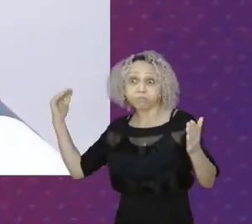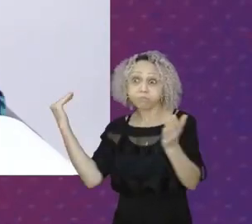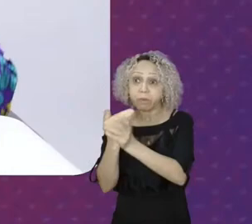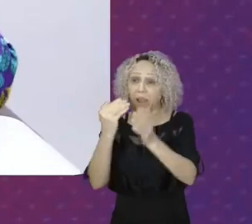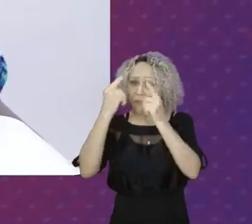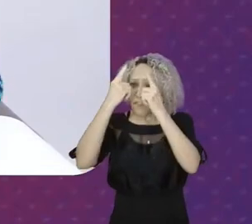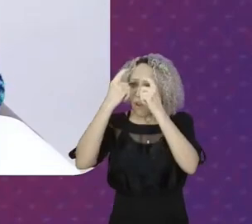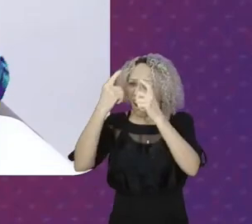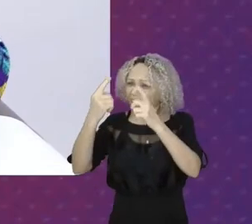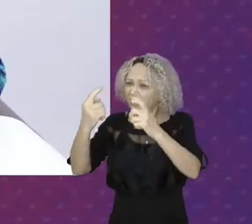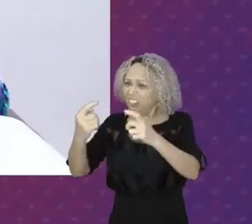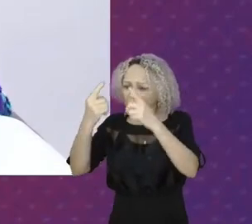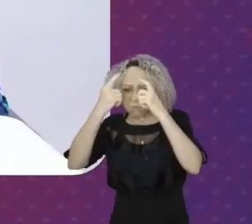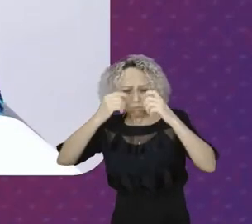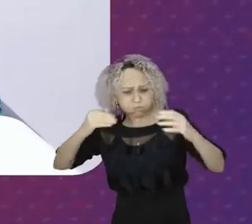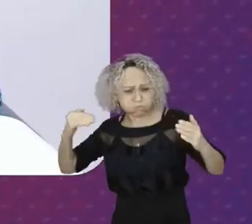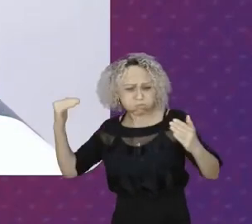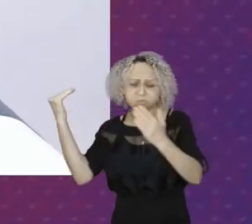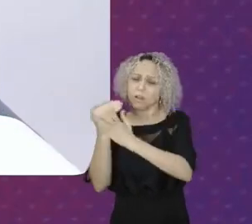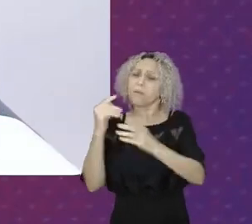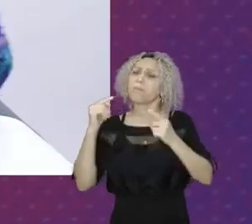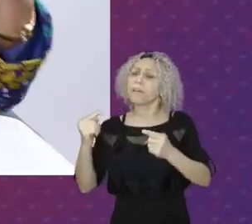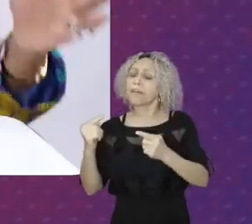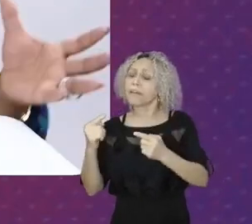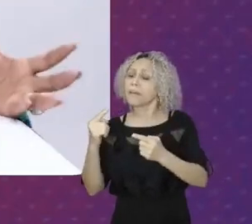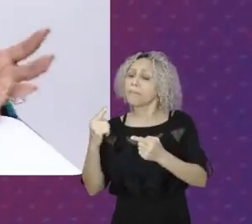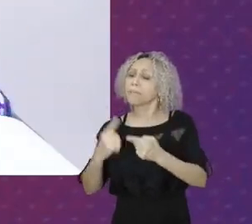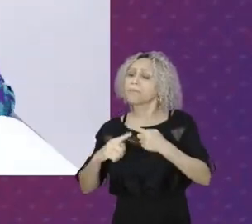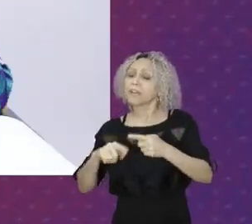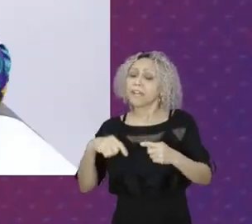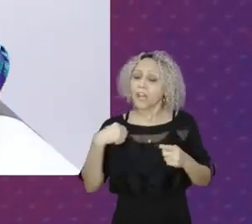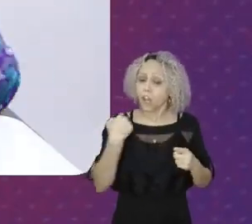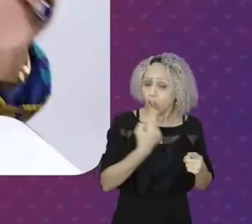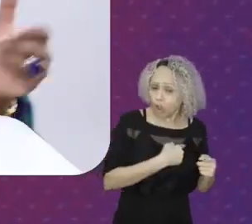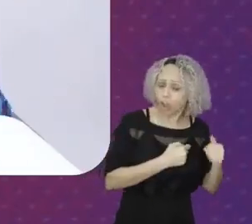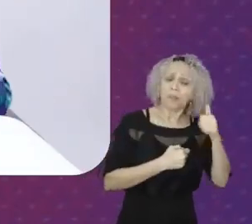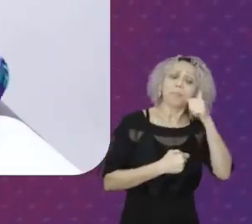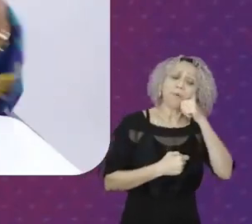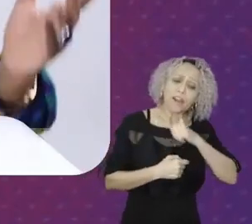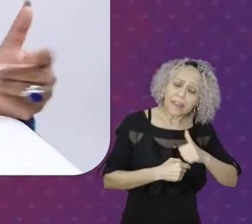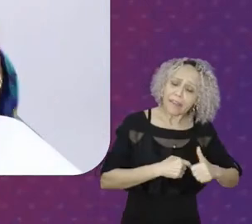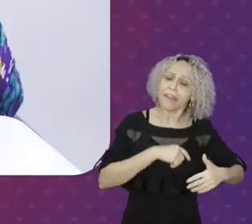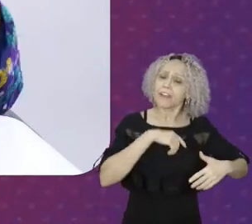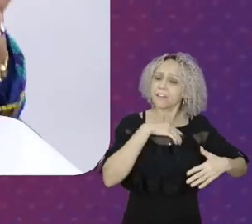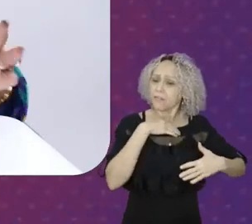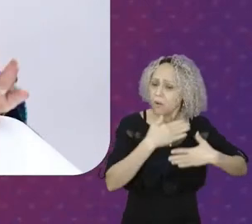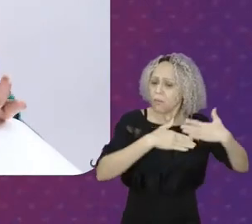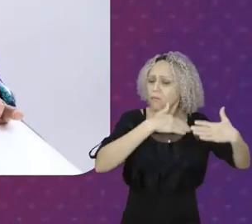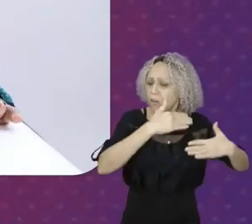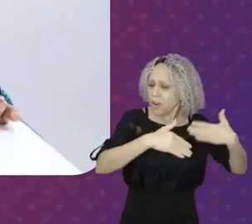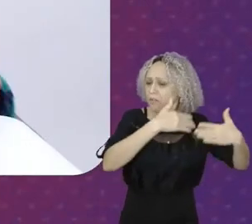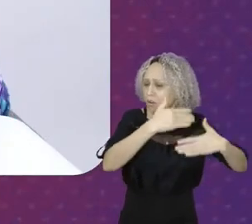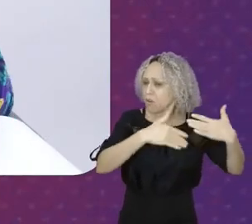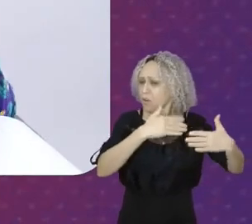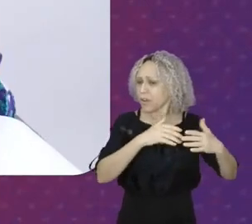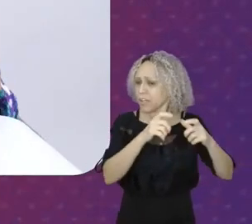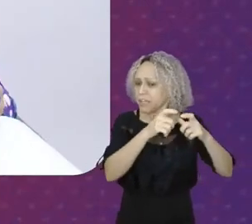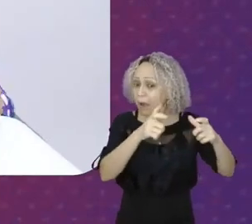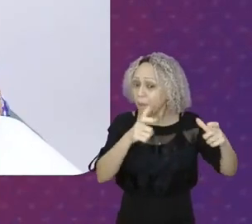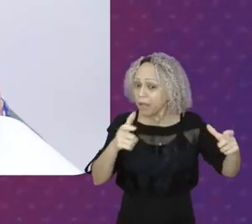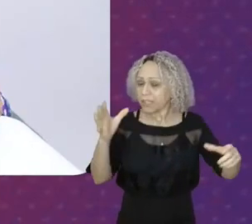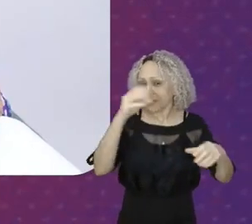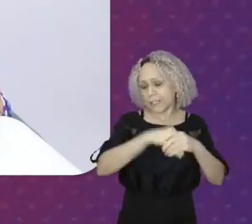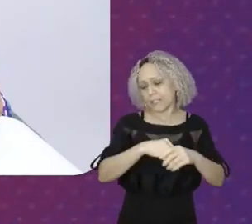poder, a gente tem que mexer em tudo, em toda essa estrutura racista, misógina, que nos